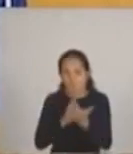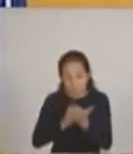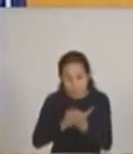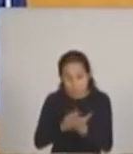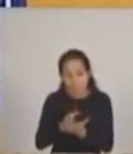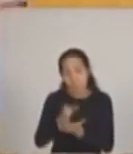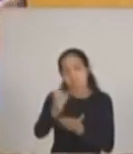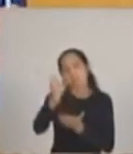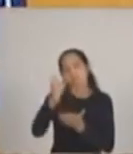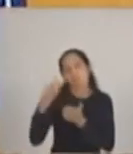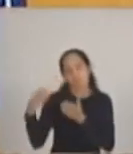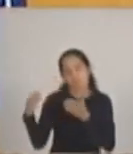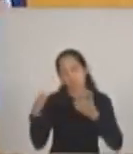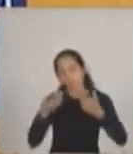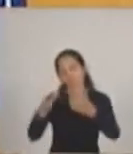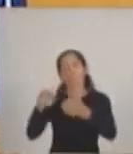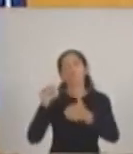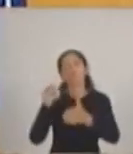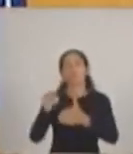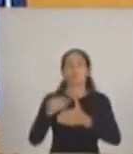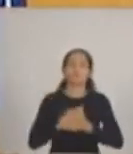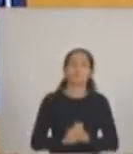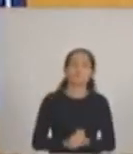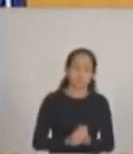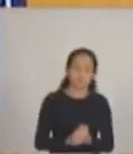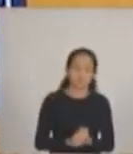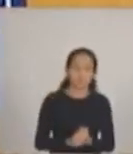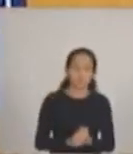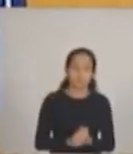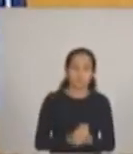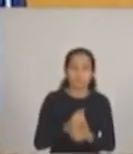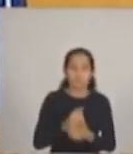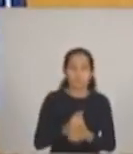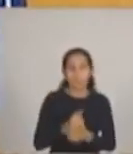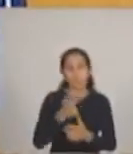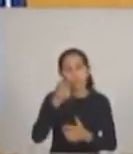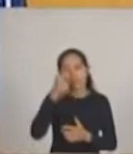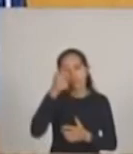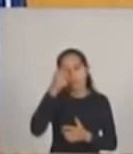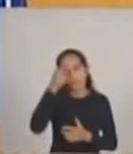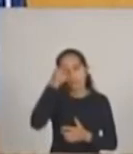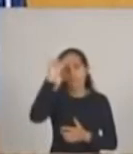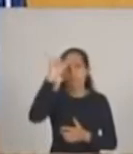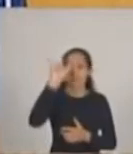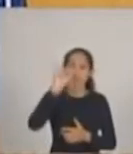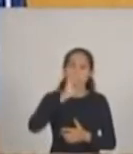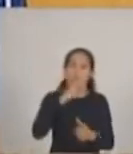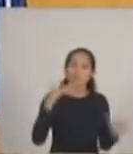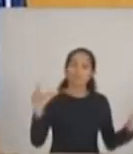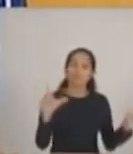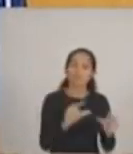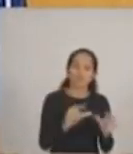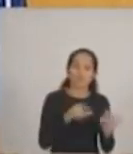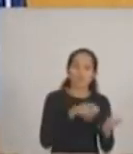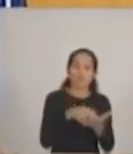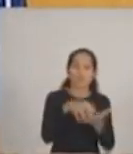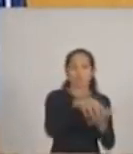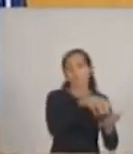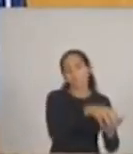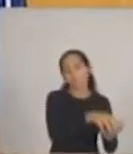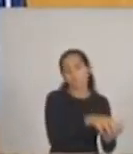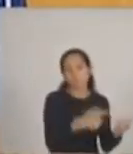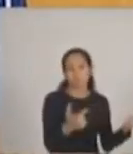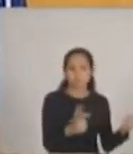seja instaurar essa crise institucional, diminuir o número de fechamento de comarcas, tentar